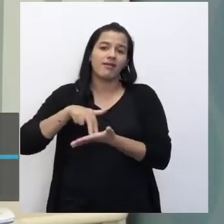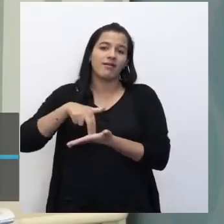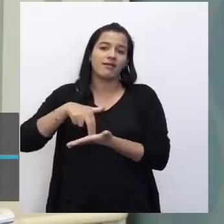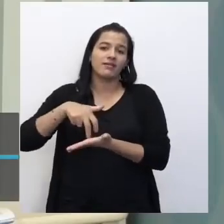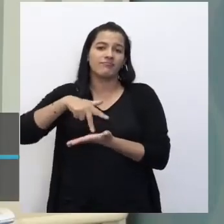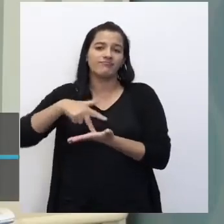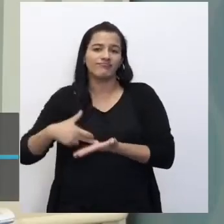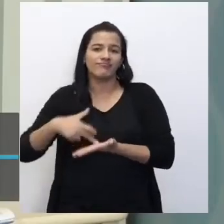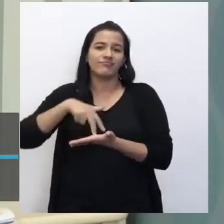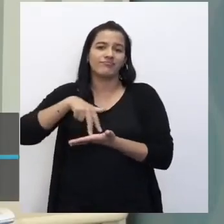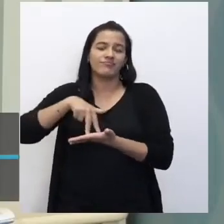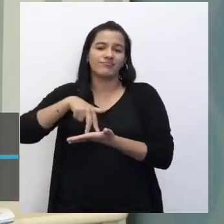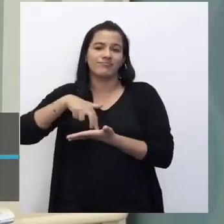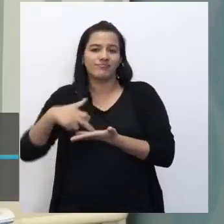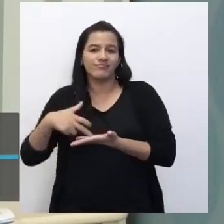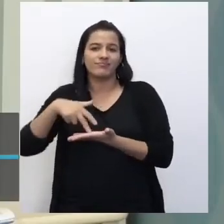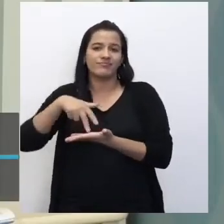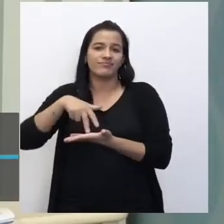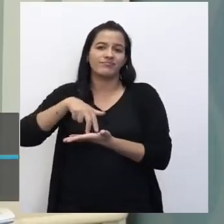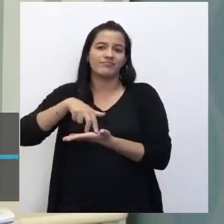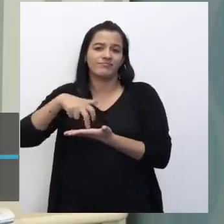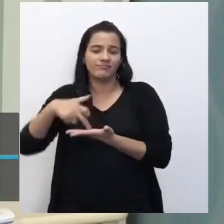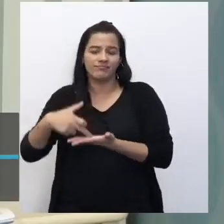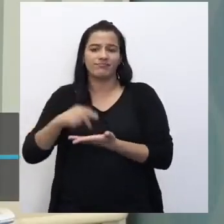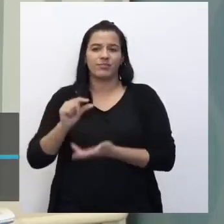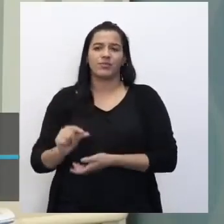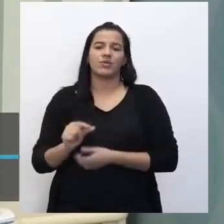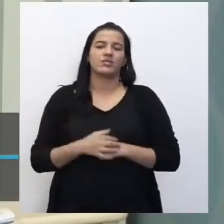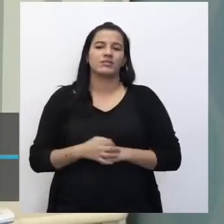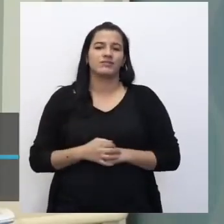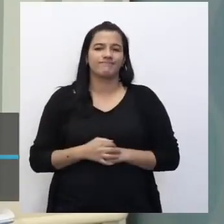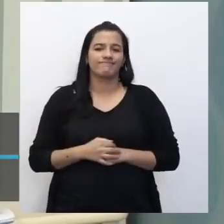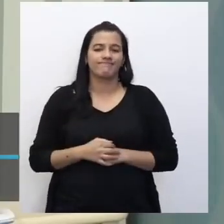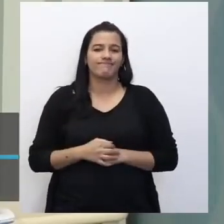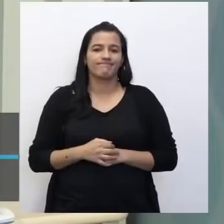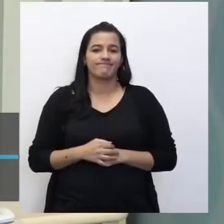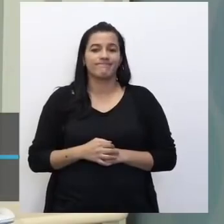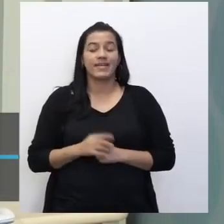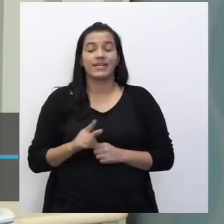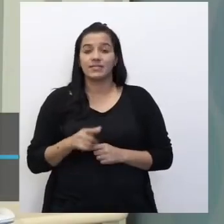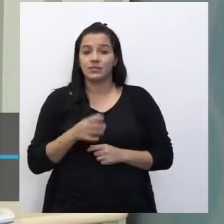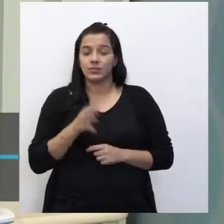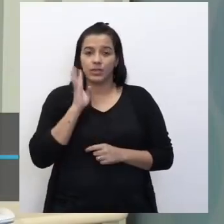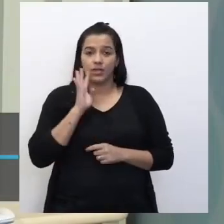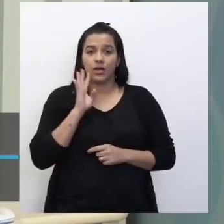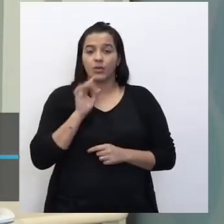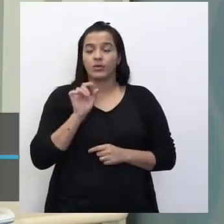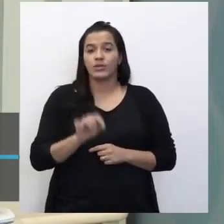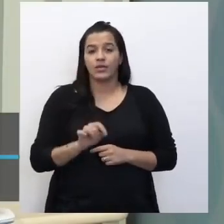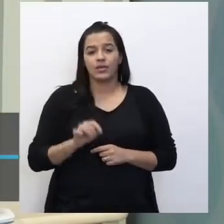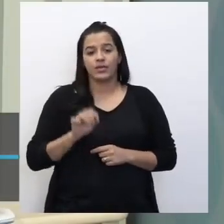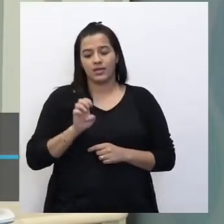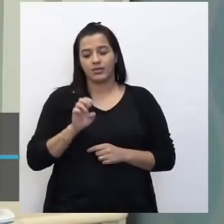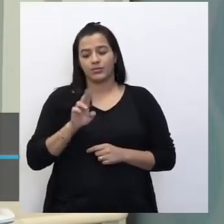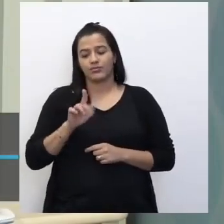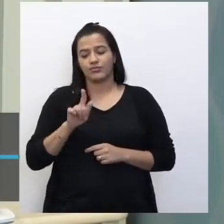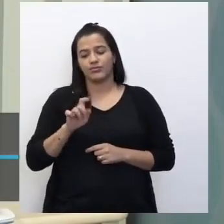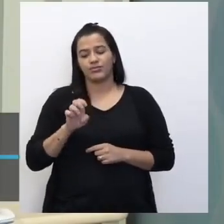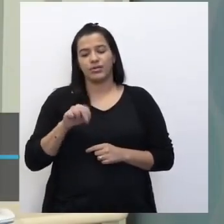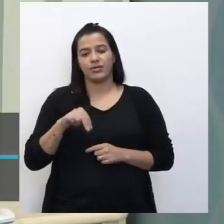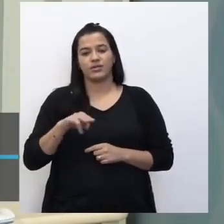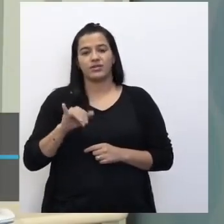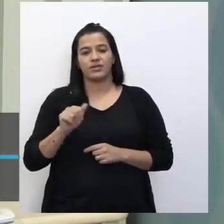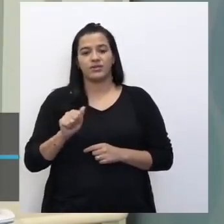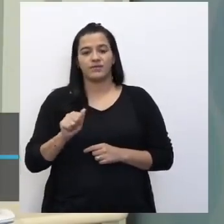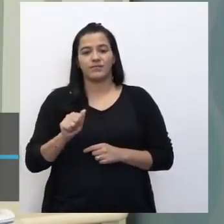seja, ela anda mancando um pouco. E o interessante, por que o Machado de Assis dá o nome de Eugênia para essa moça? Porque, olha